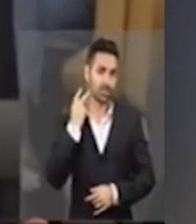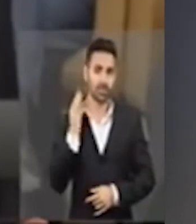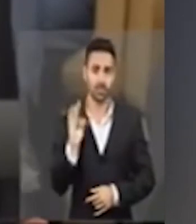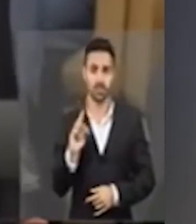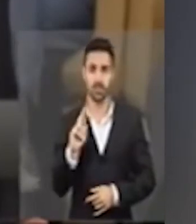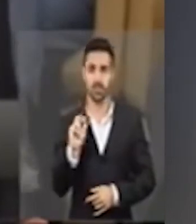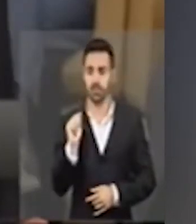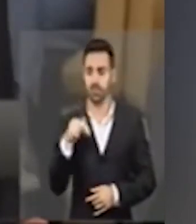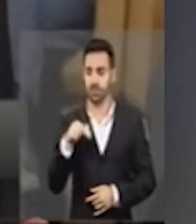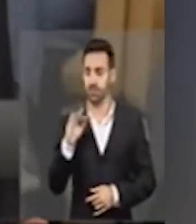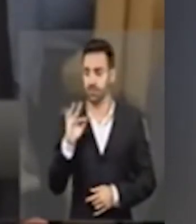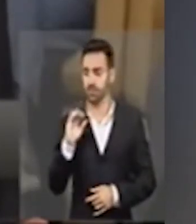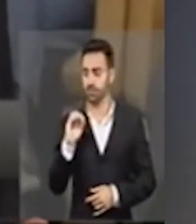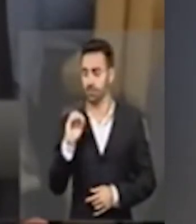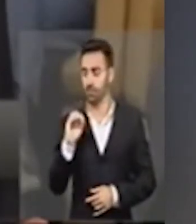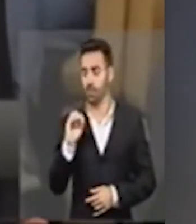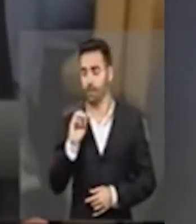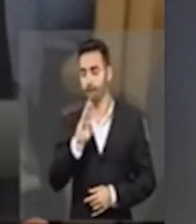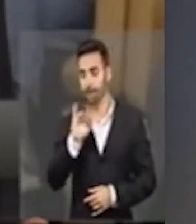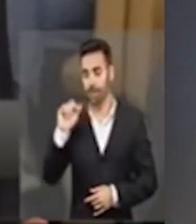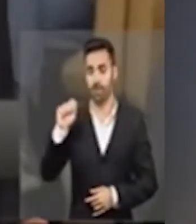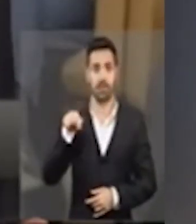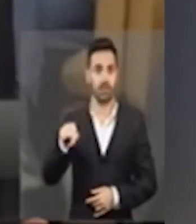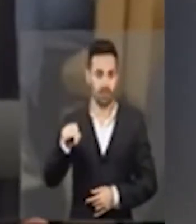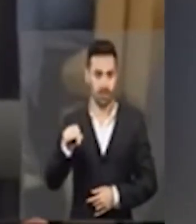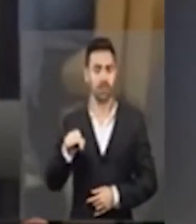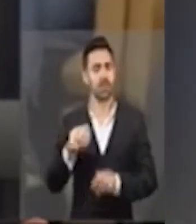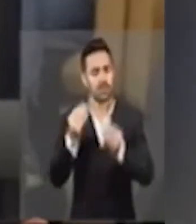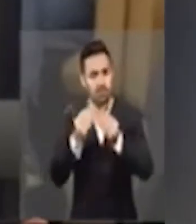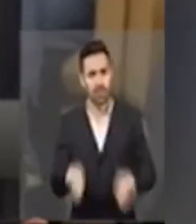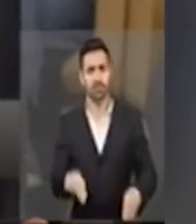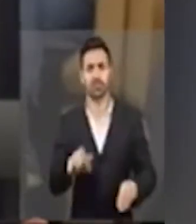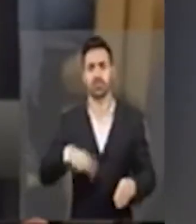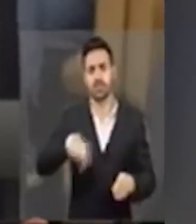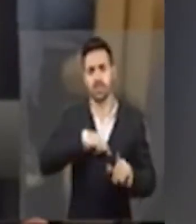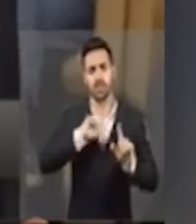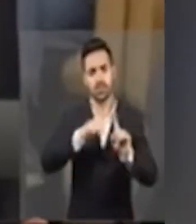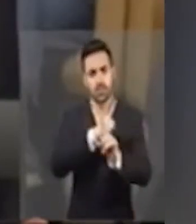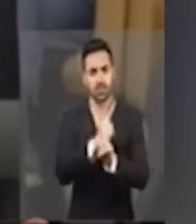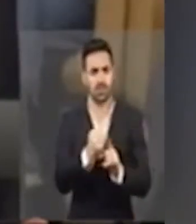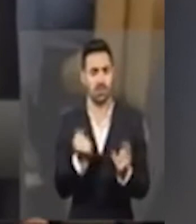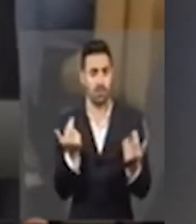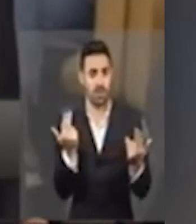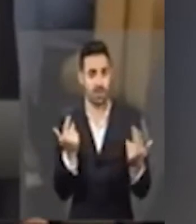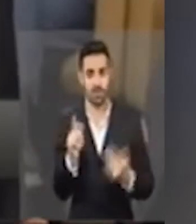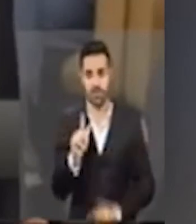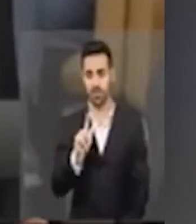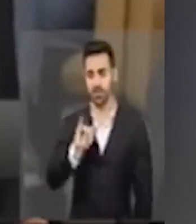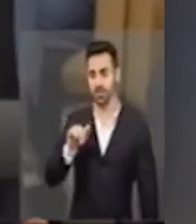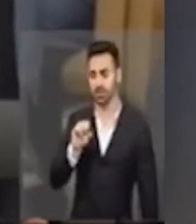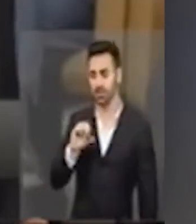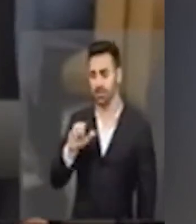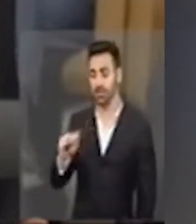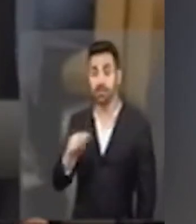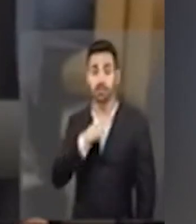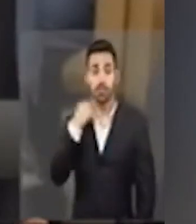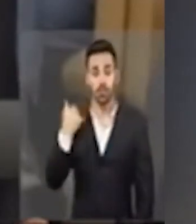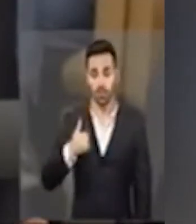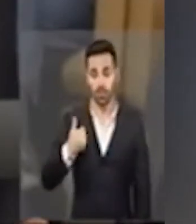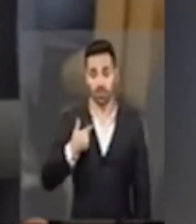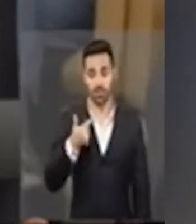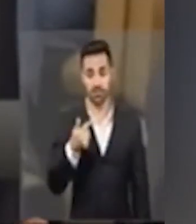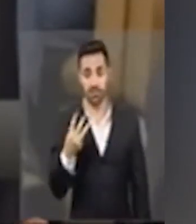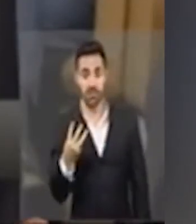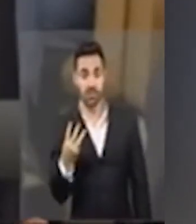só pensa em ficar como que a transfobia nociva para nossa sociedade por exemplo jéssica jimmy morta aos 23 anos